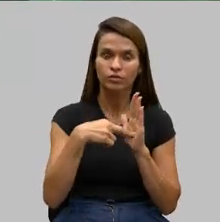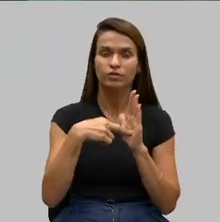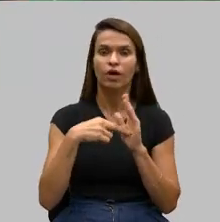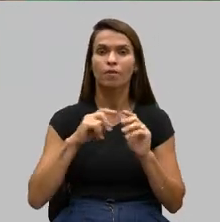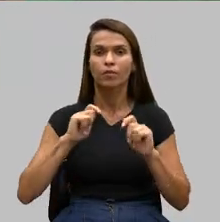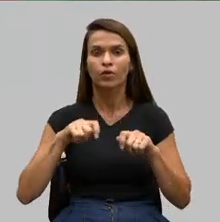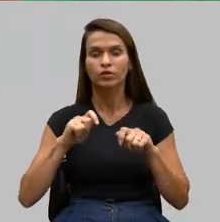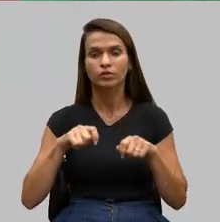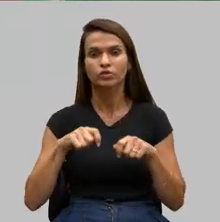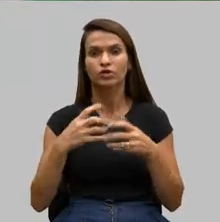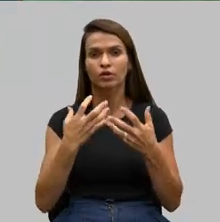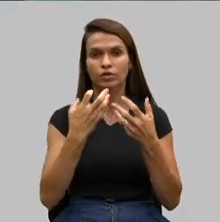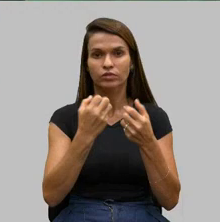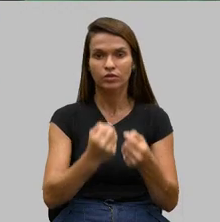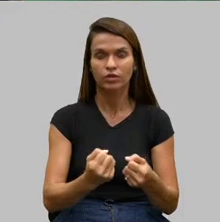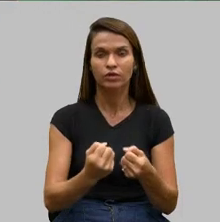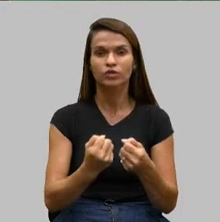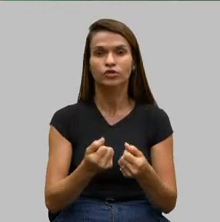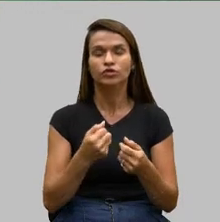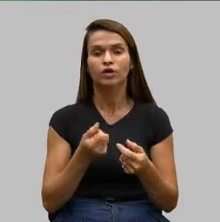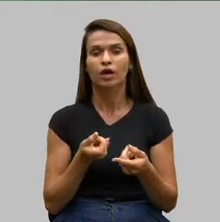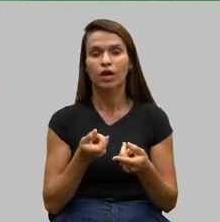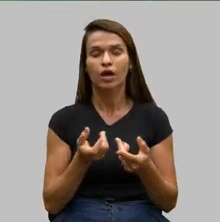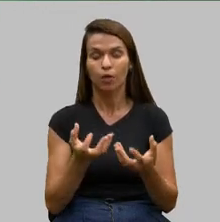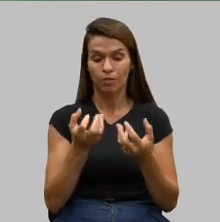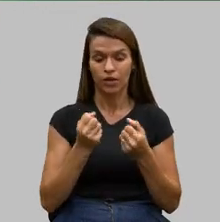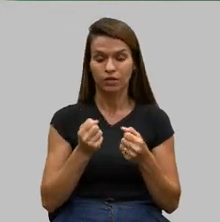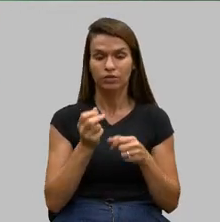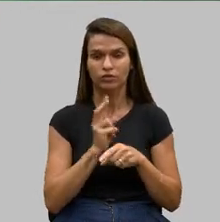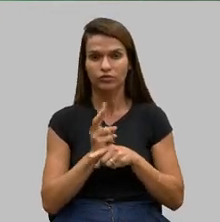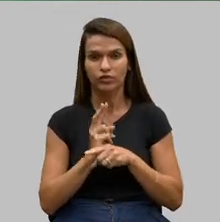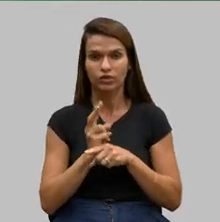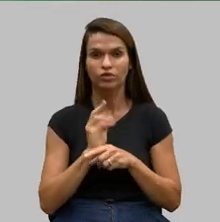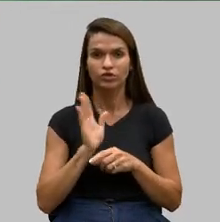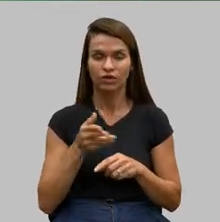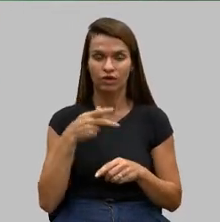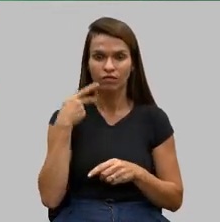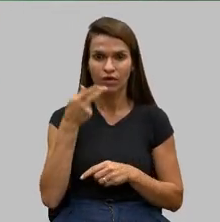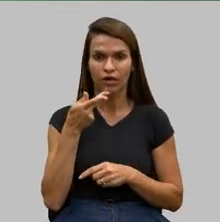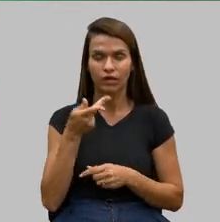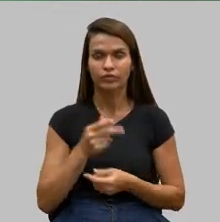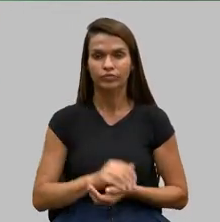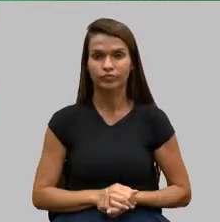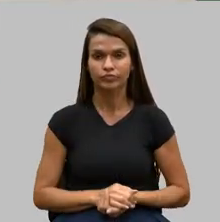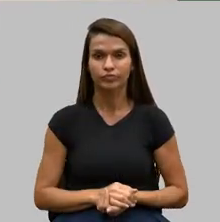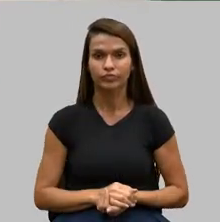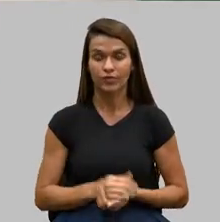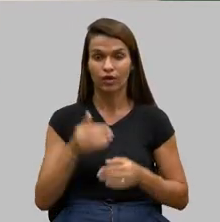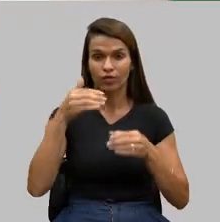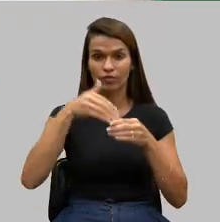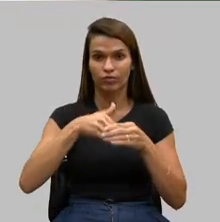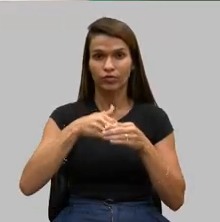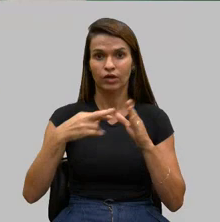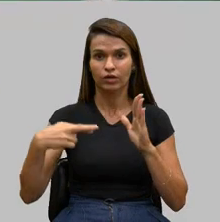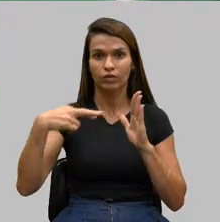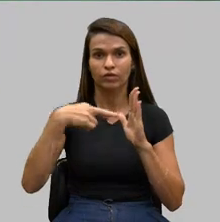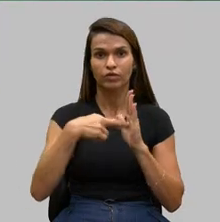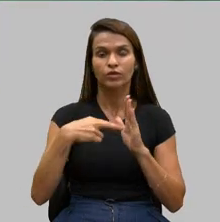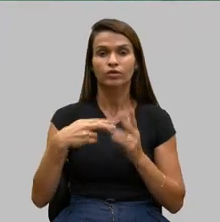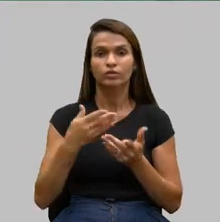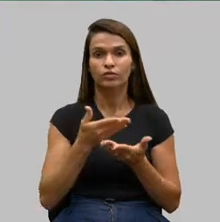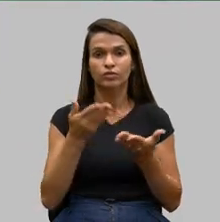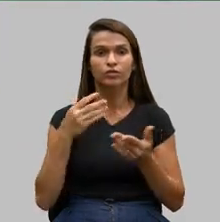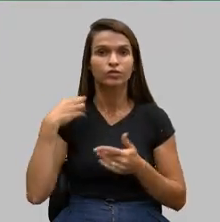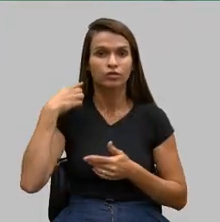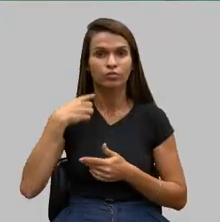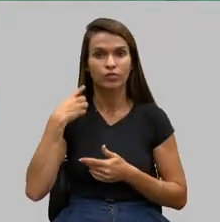de adesão a regime recuperação fiscal já mencionados eh em votação requerimento senhores deputados Car pra